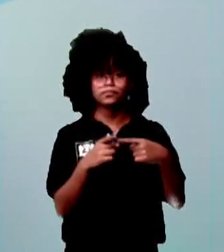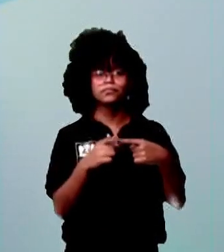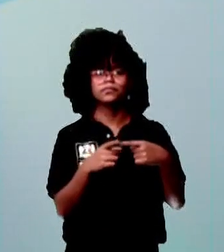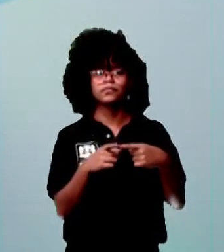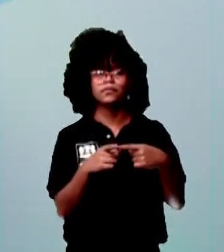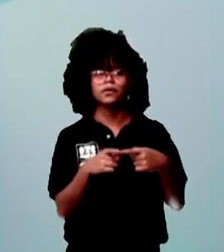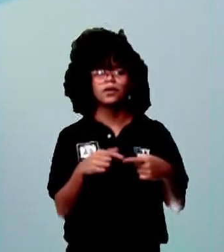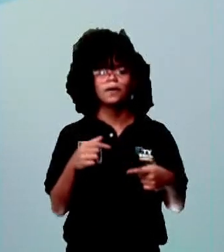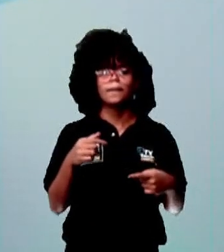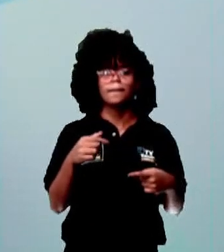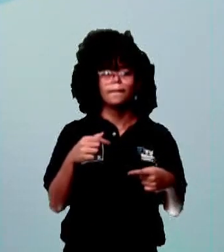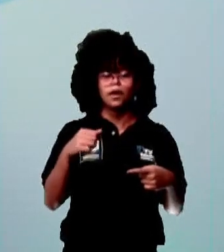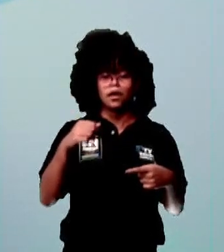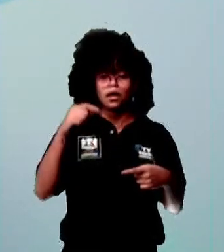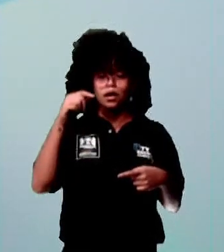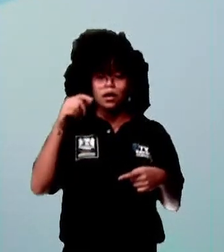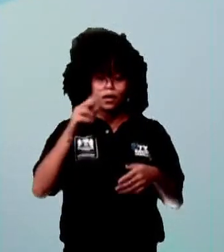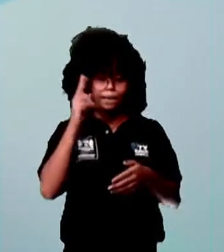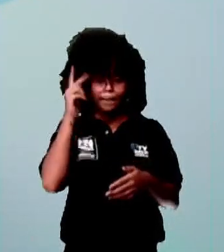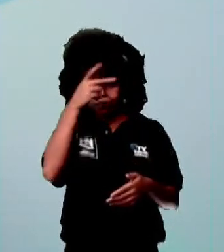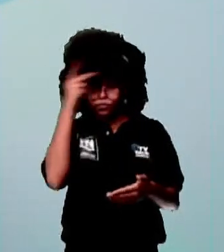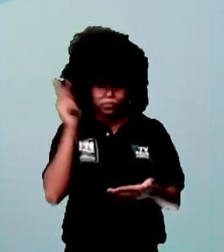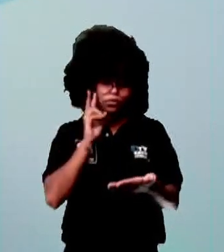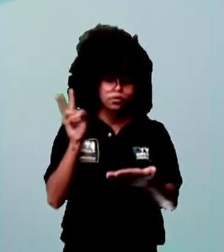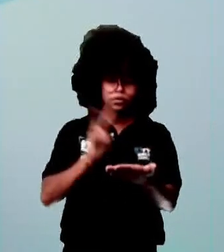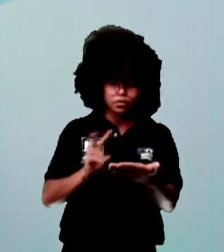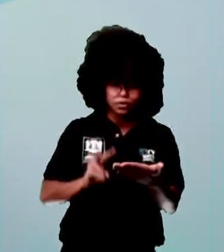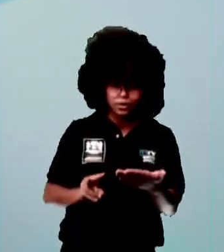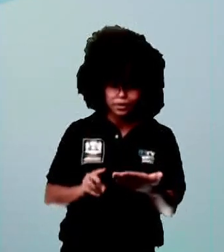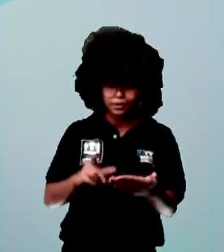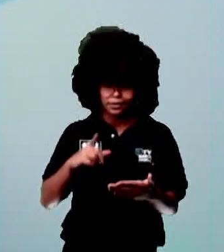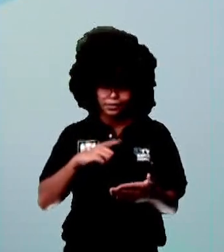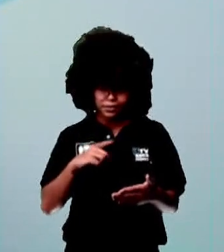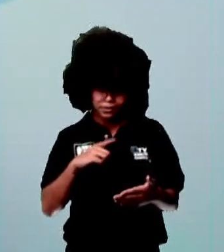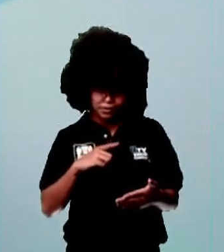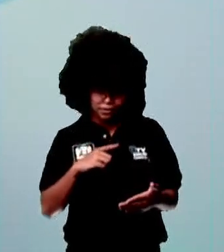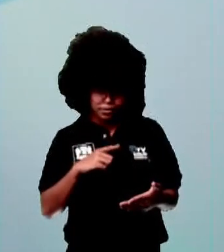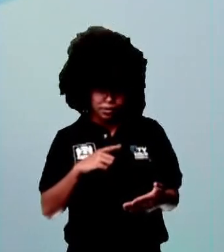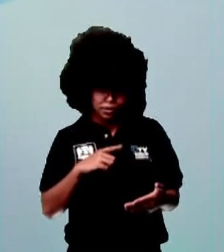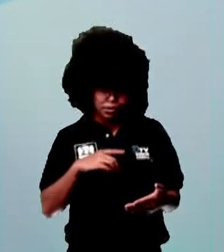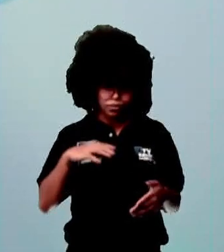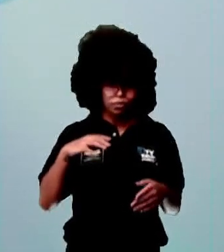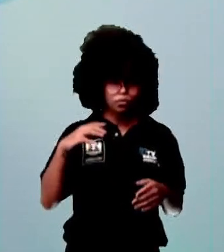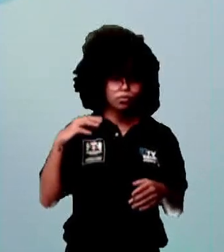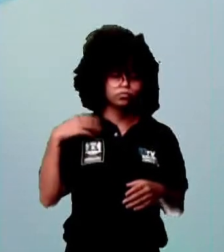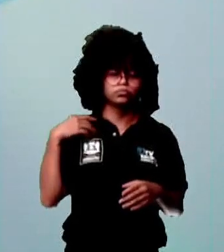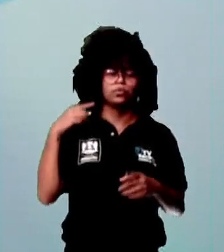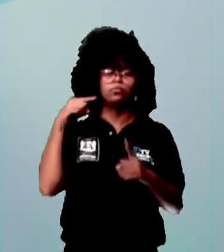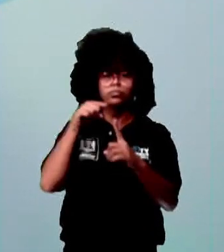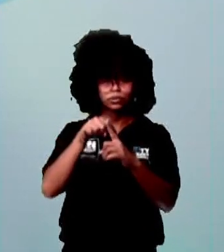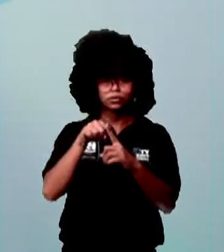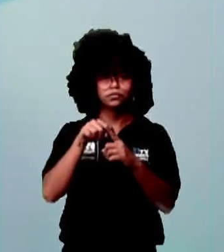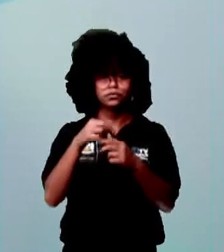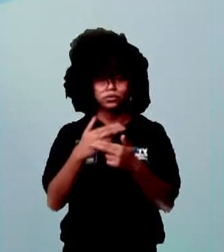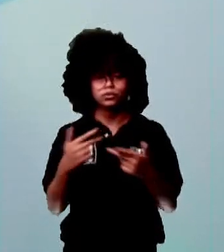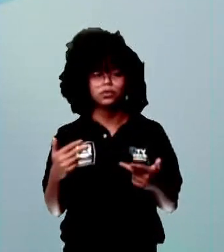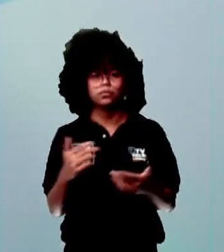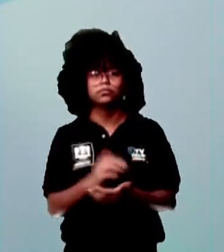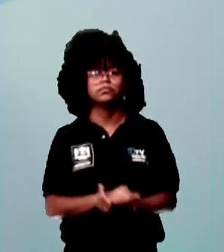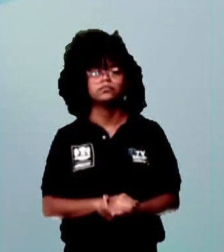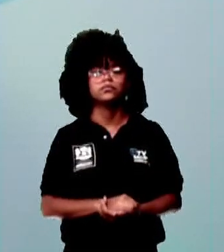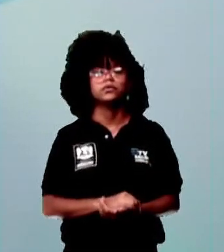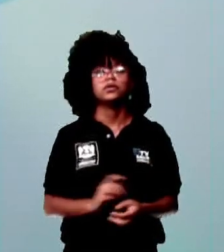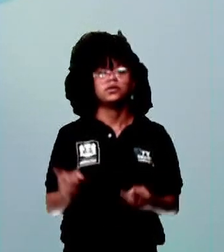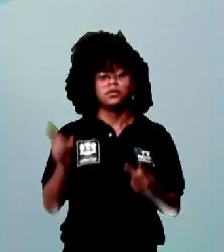que o leitor chegue à conclusão de algo, né, que está sendo aí tratado na tirinha. E a segunda é que